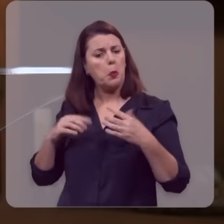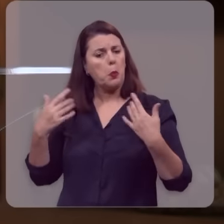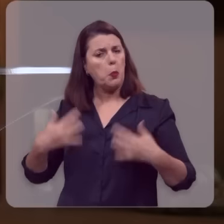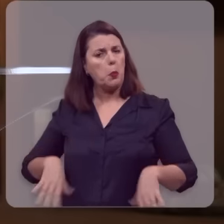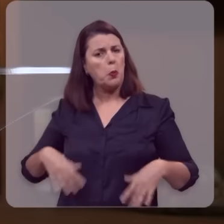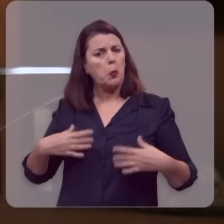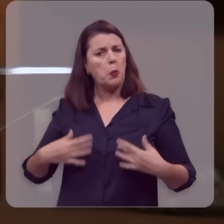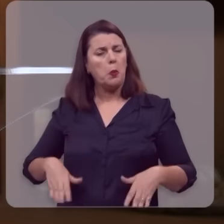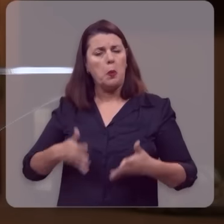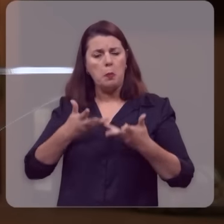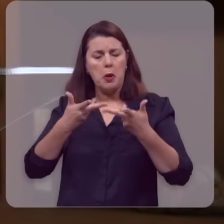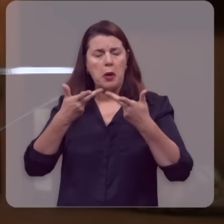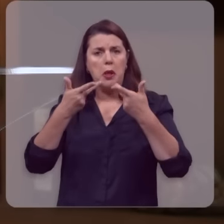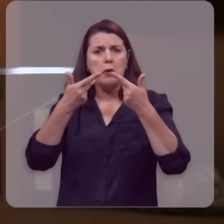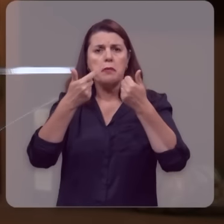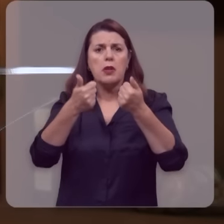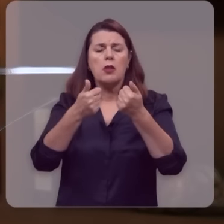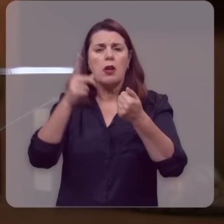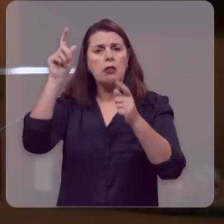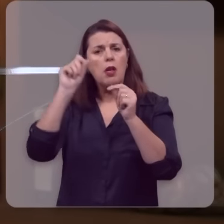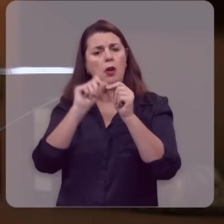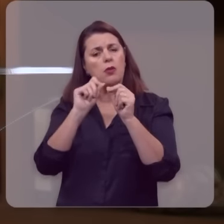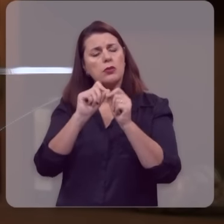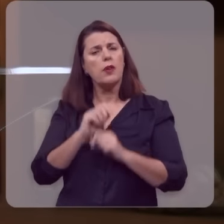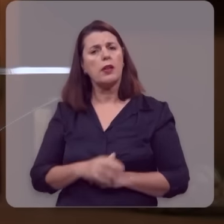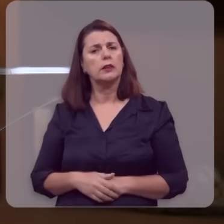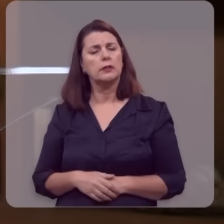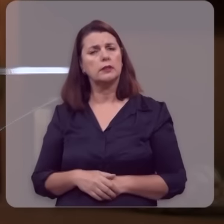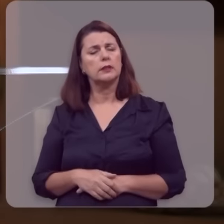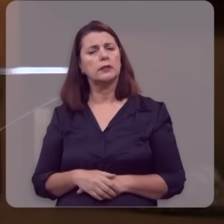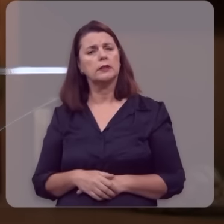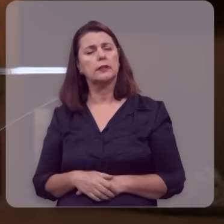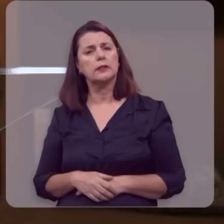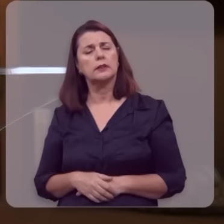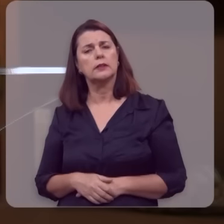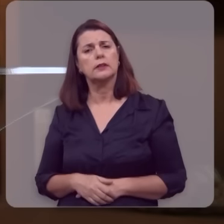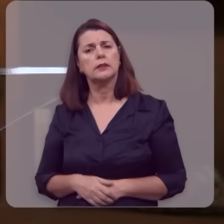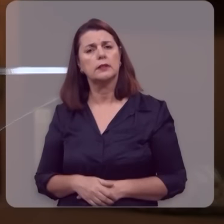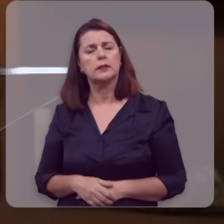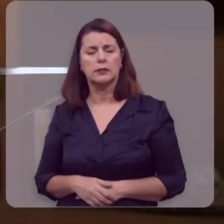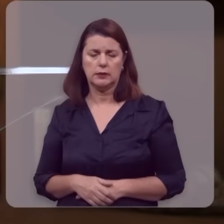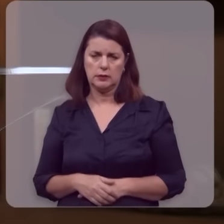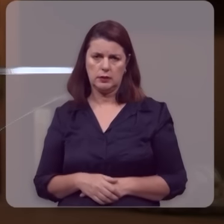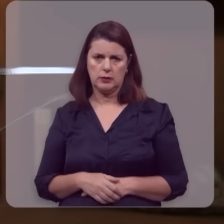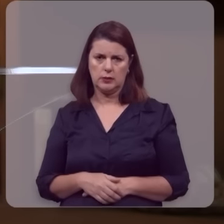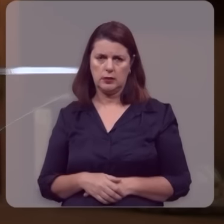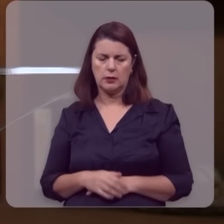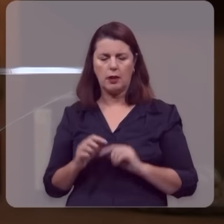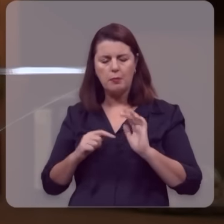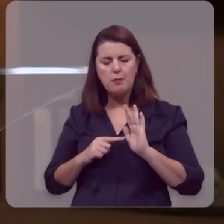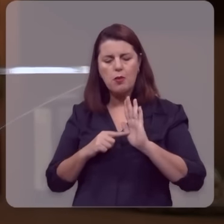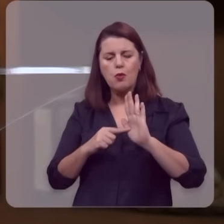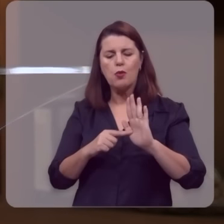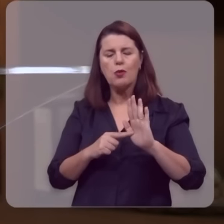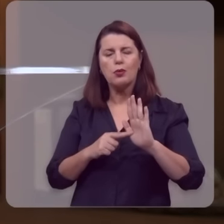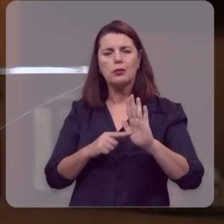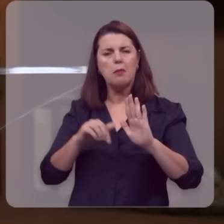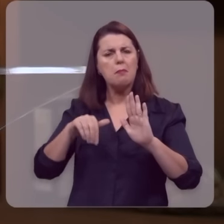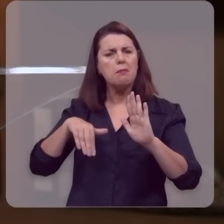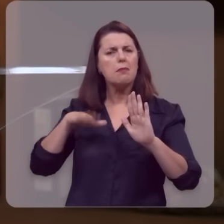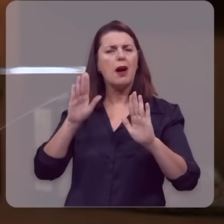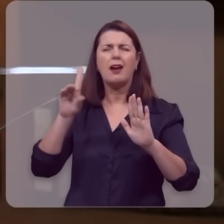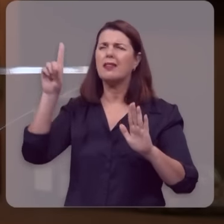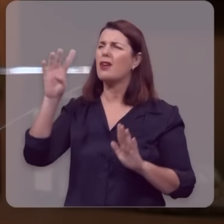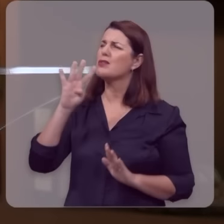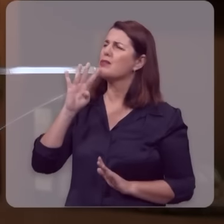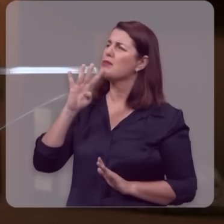assombrosamente maravilhoso tu me formaste ele está mostrando Mas